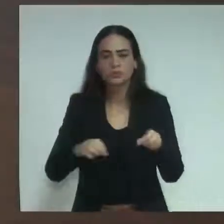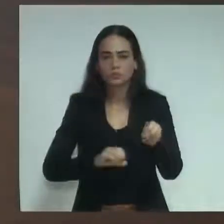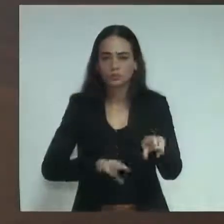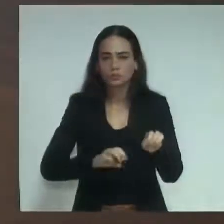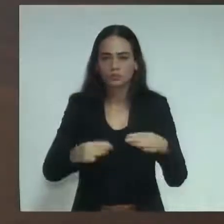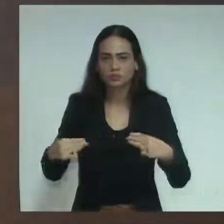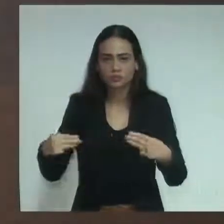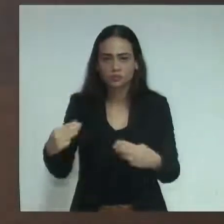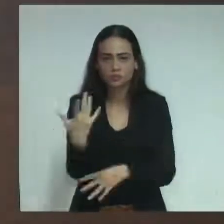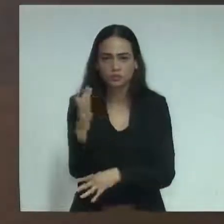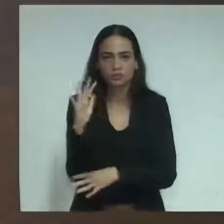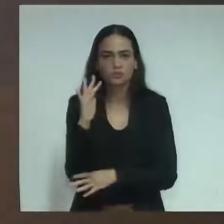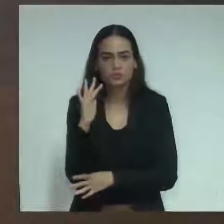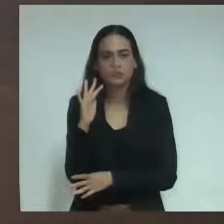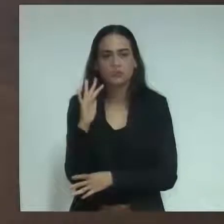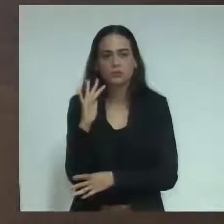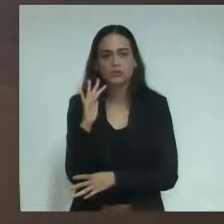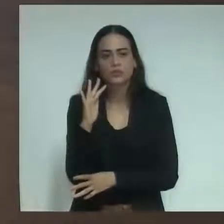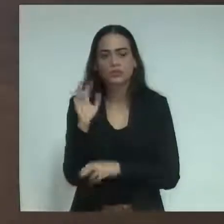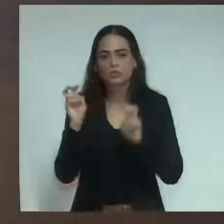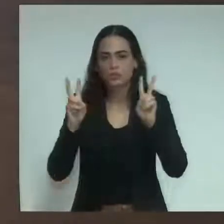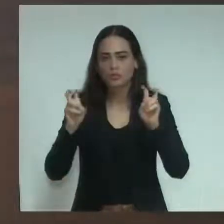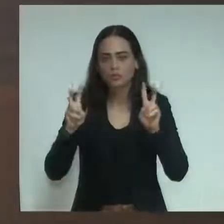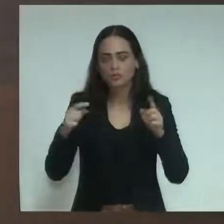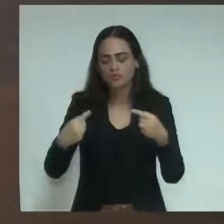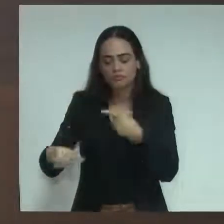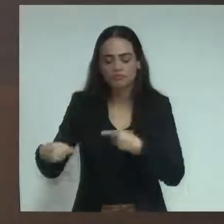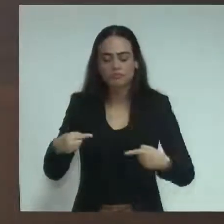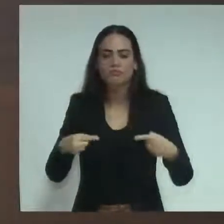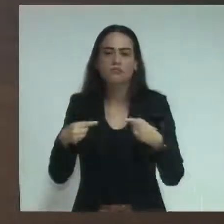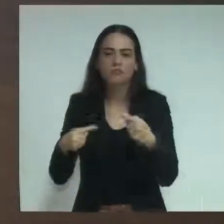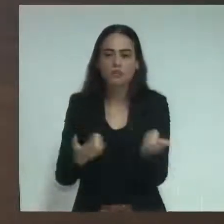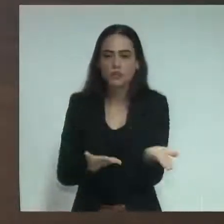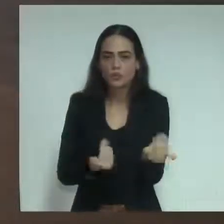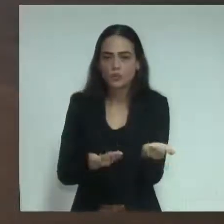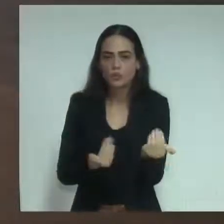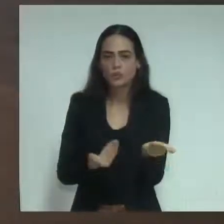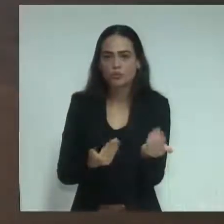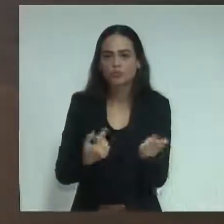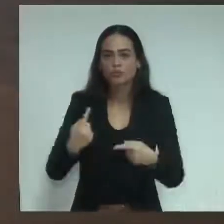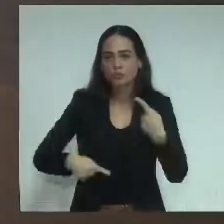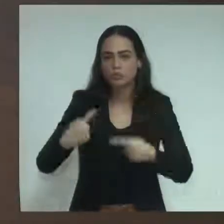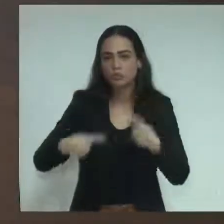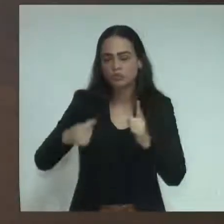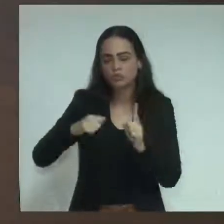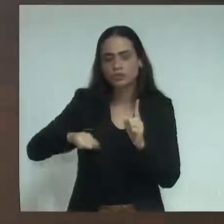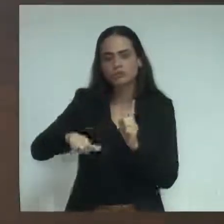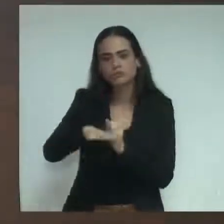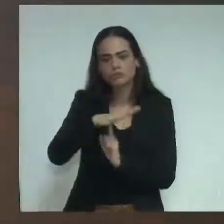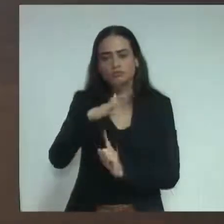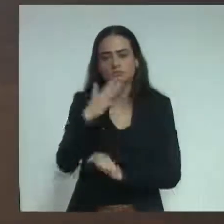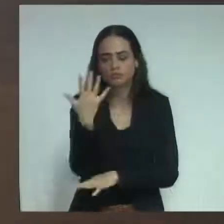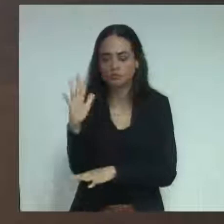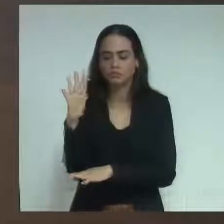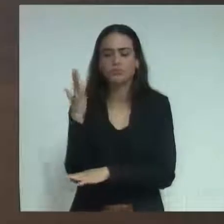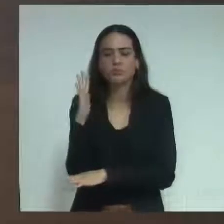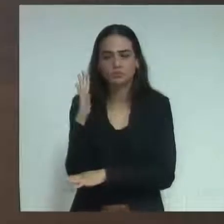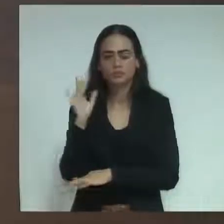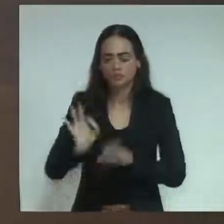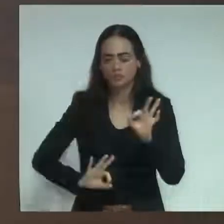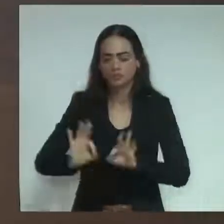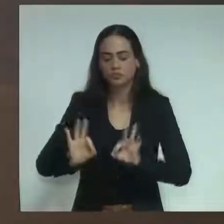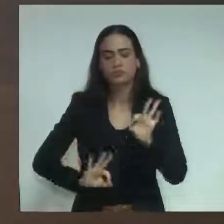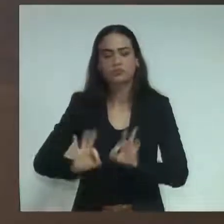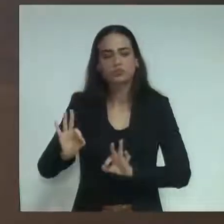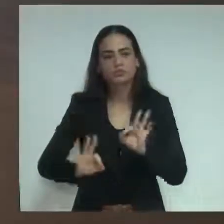Busca incentivar o debate sobre o tema entre os jovens. Com foco em políticas públicas ambientais, o programa visa ampliar a formação